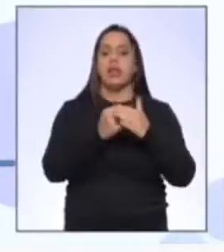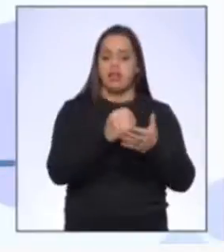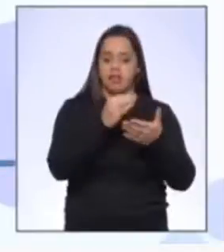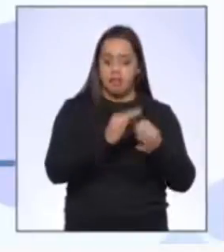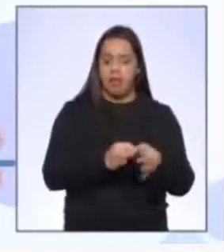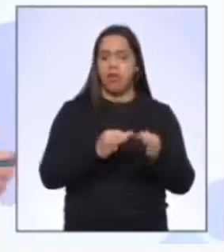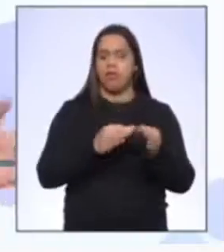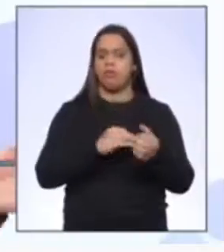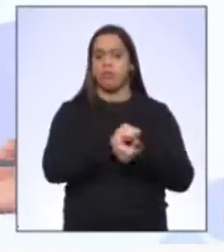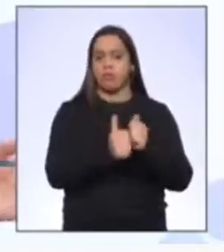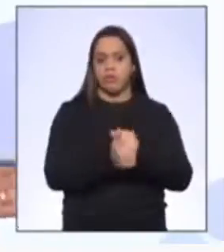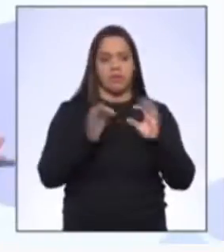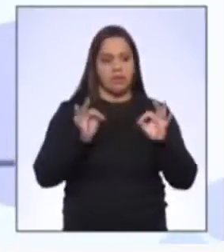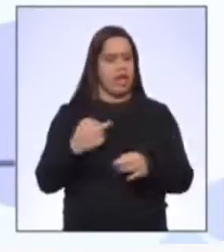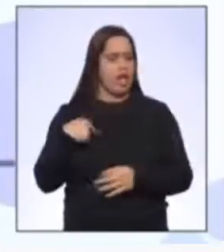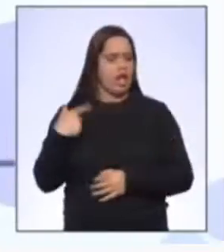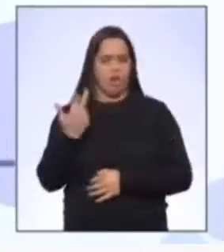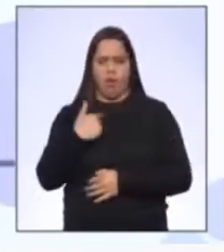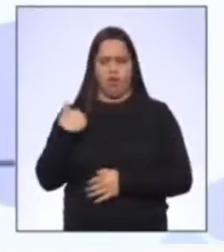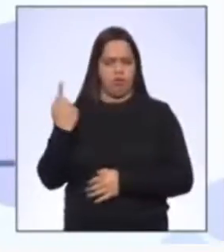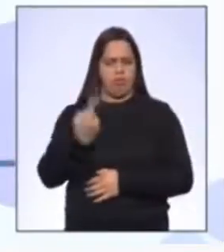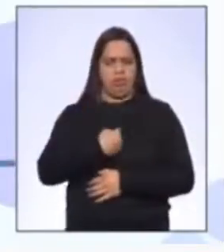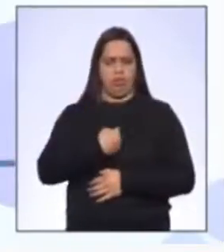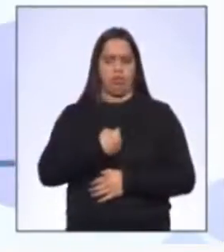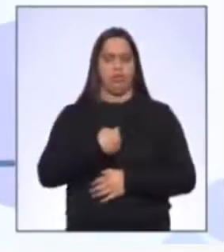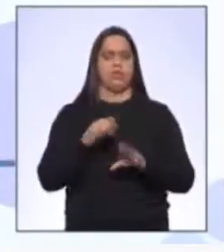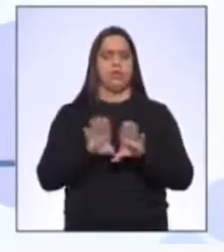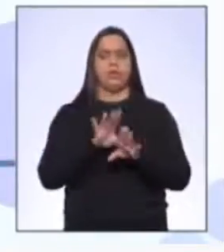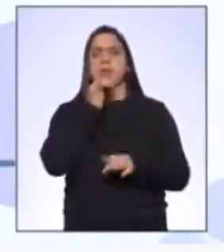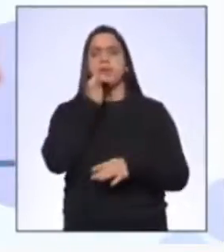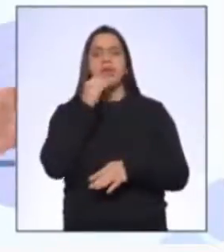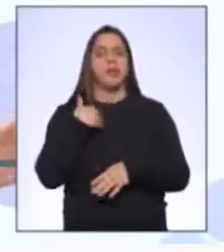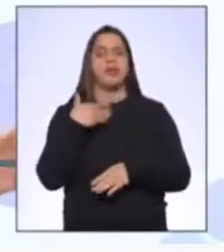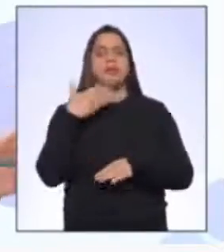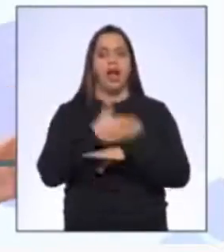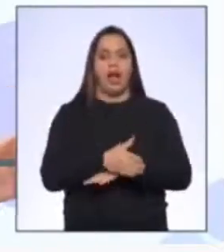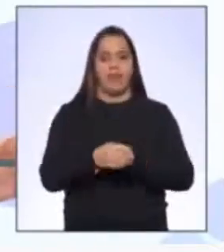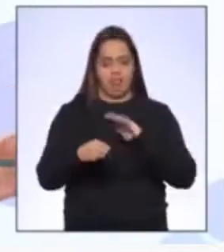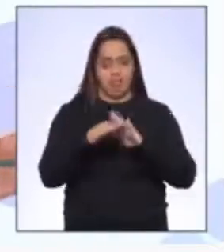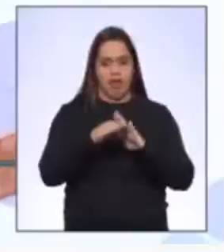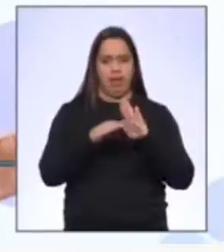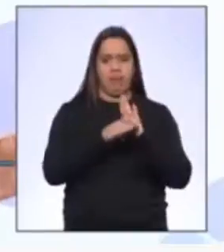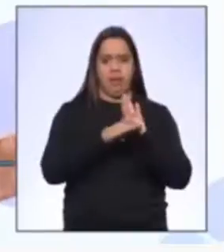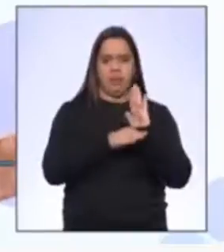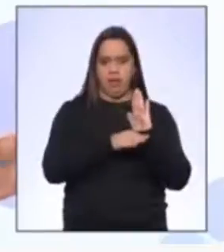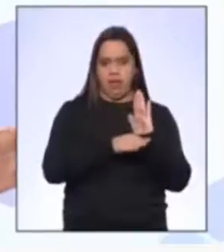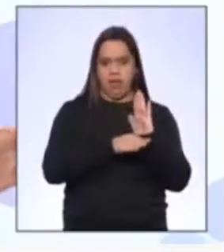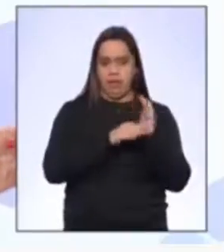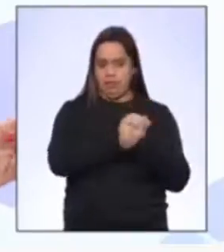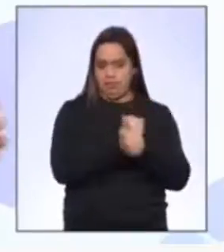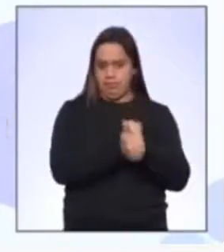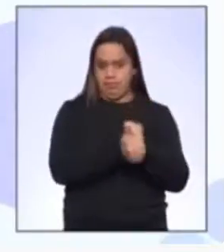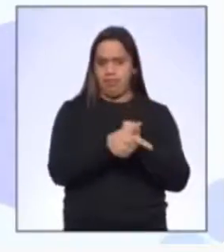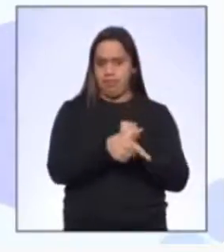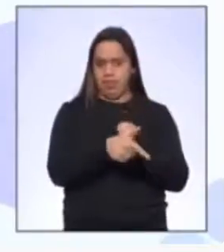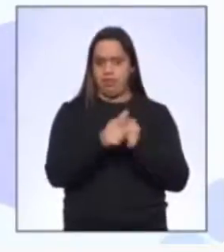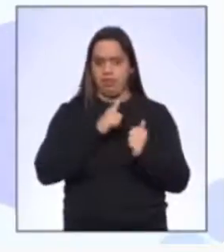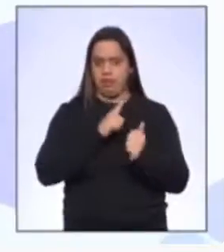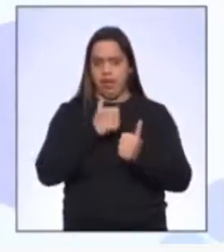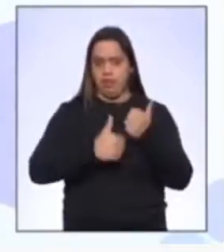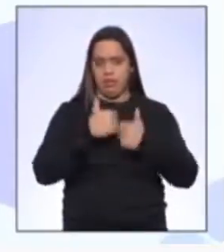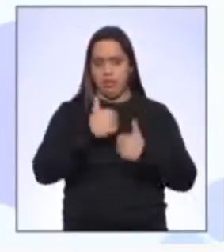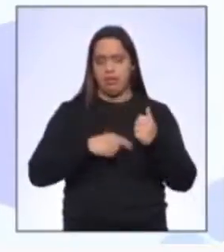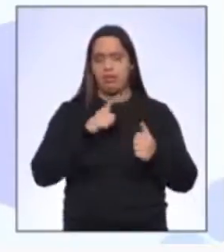modalidade 7 como nós por exemplo quando a gente vai lá não tem a categoria para jogar o futebol não tem a